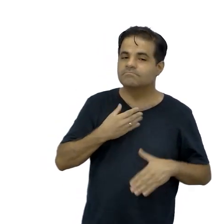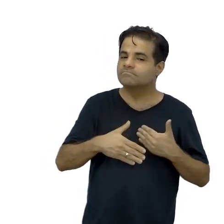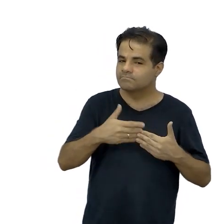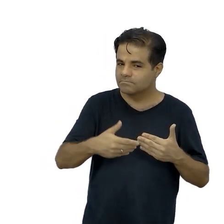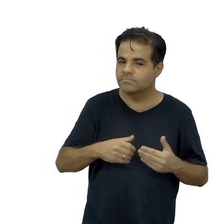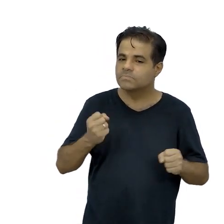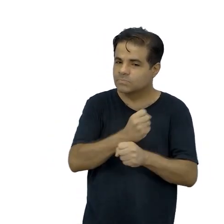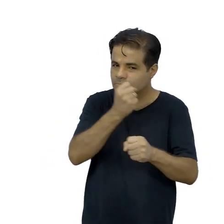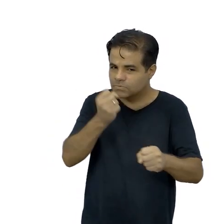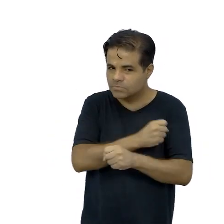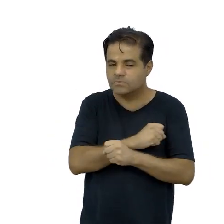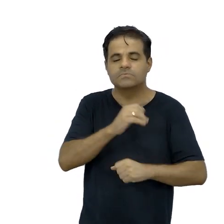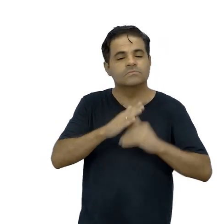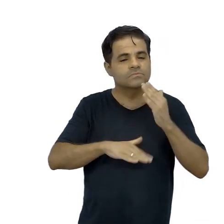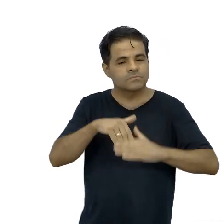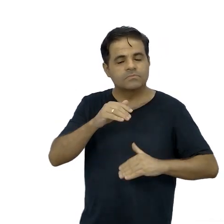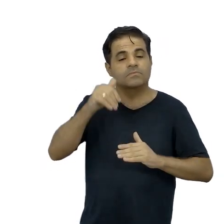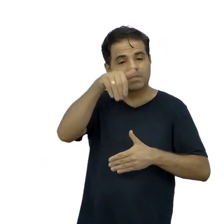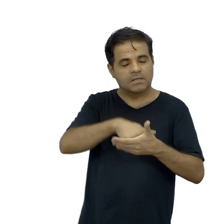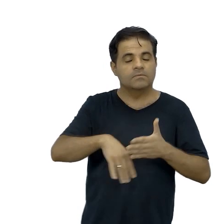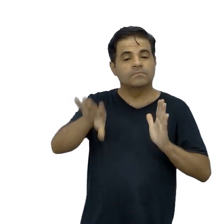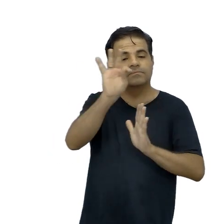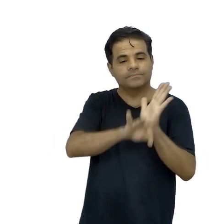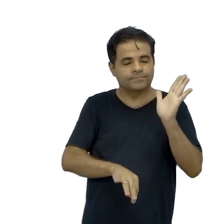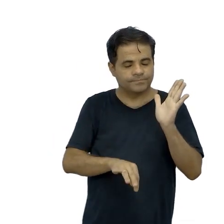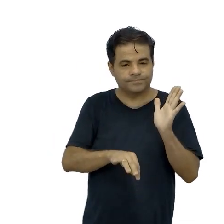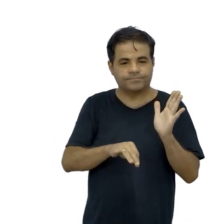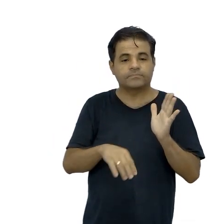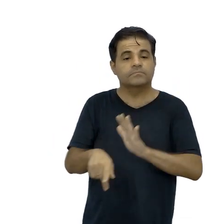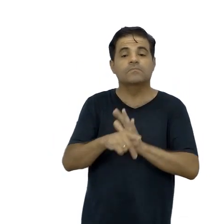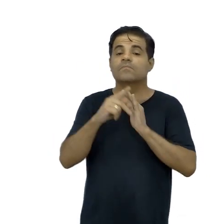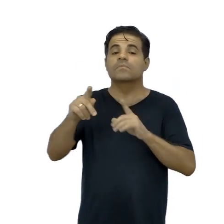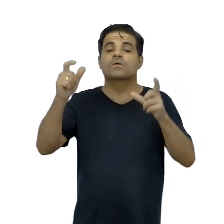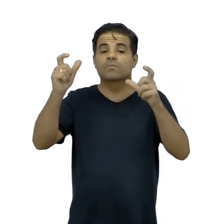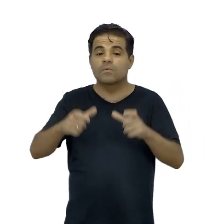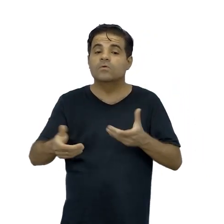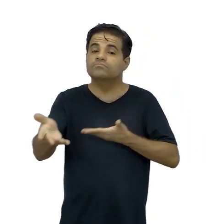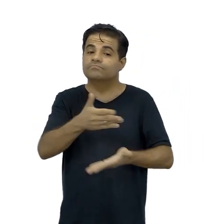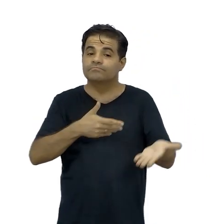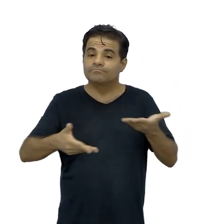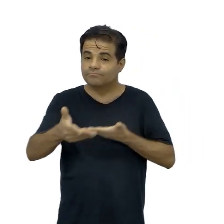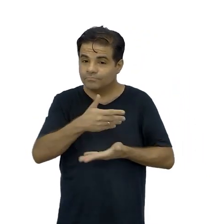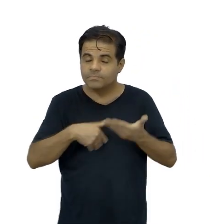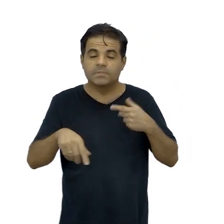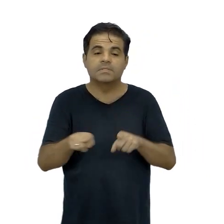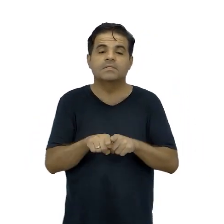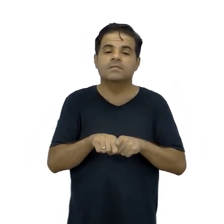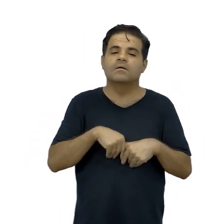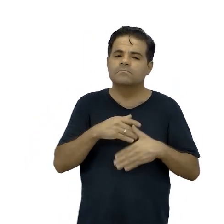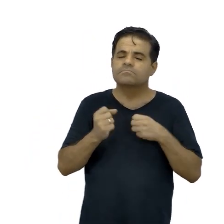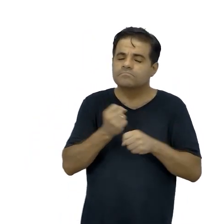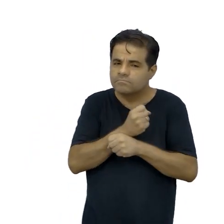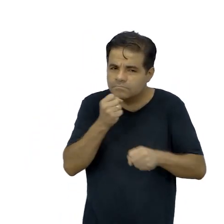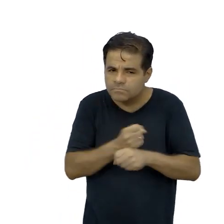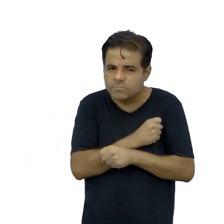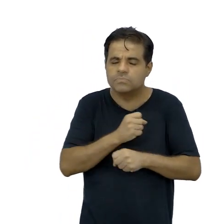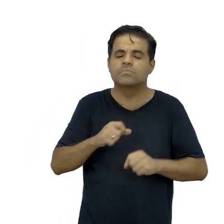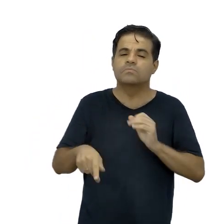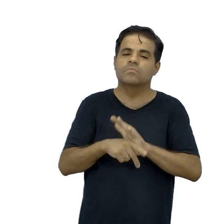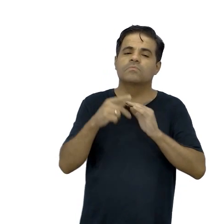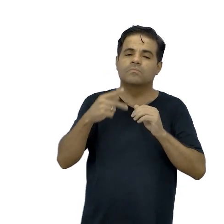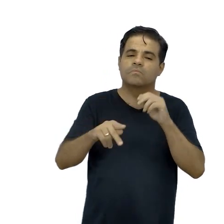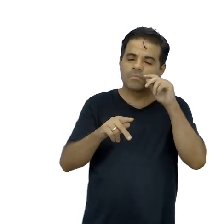se constroem e são construídos no texto, considerando o próprio lugar de interação e da constituição